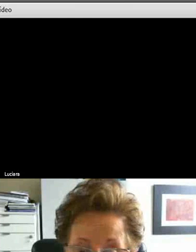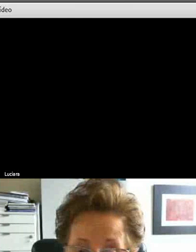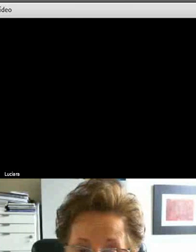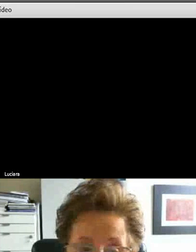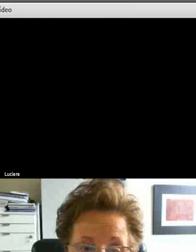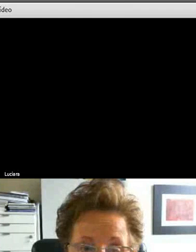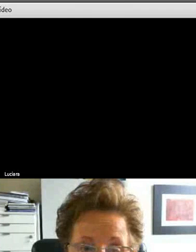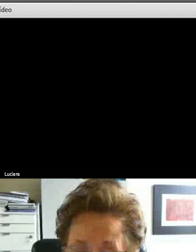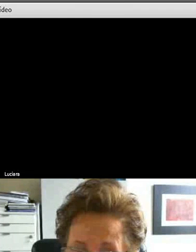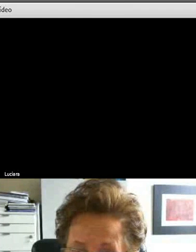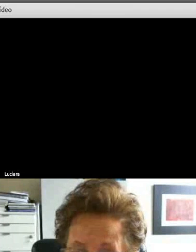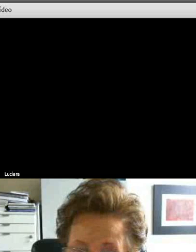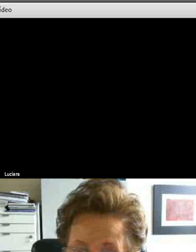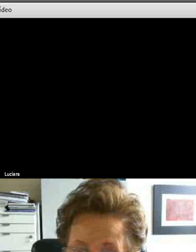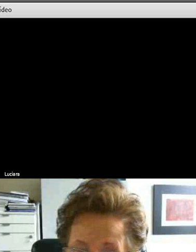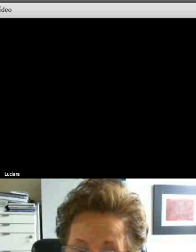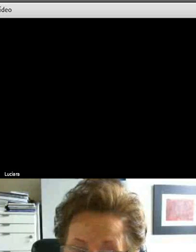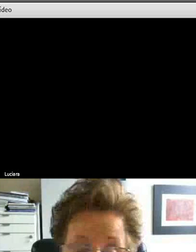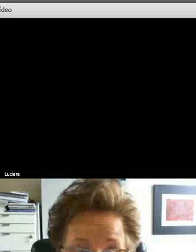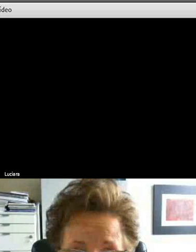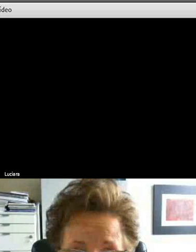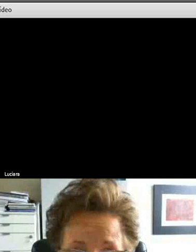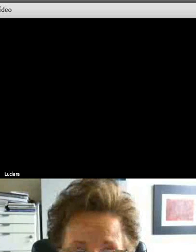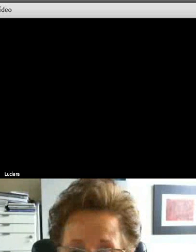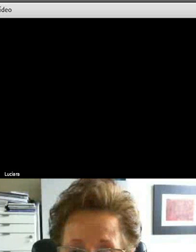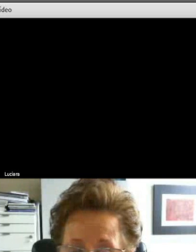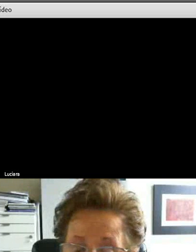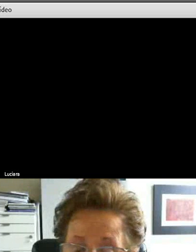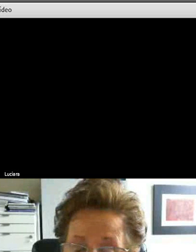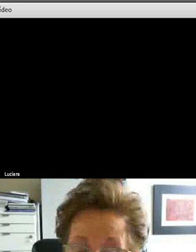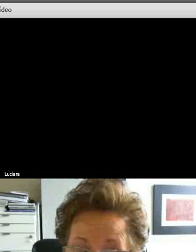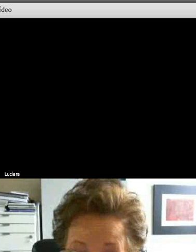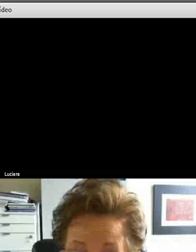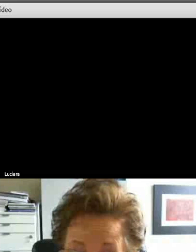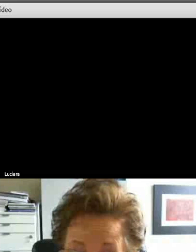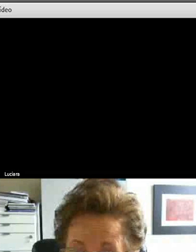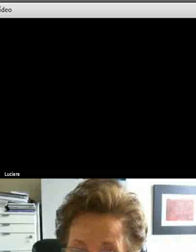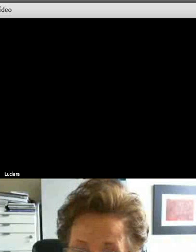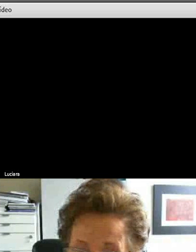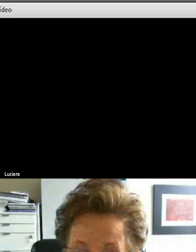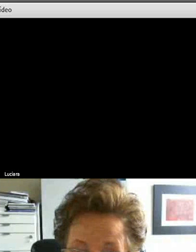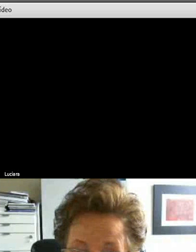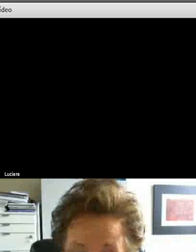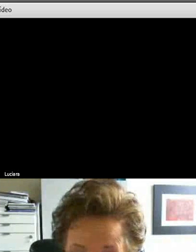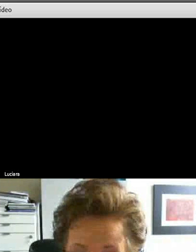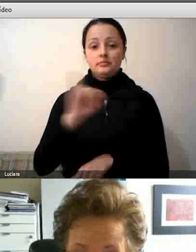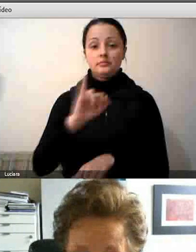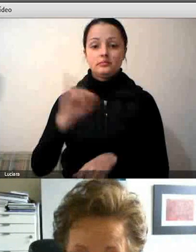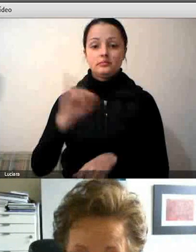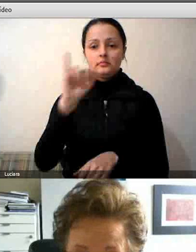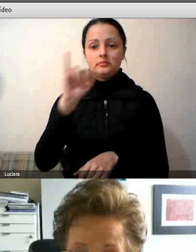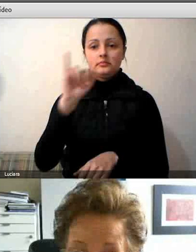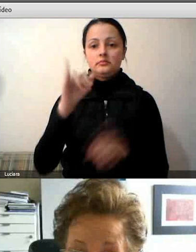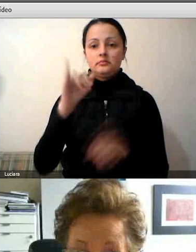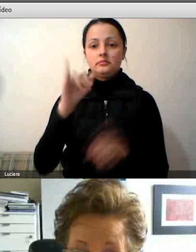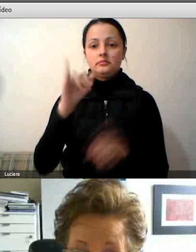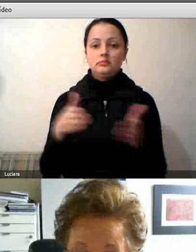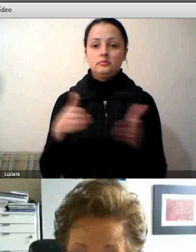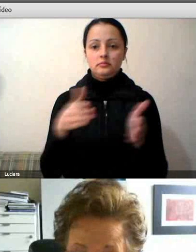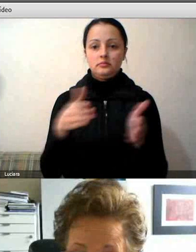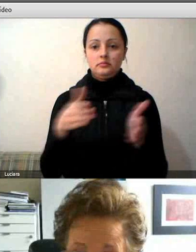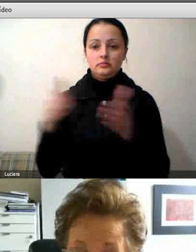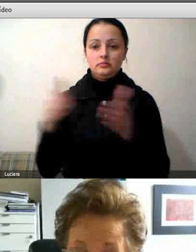mais uma parte muito importante dessa trajetória de inovações na educação no